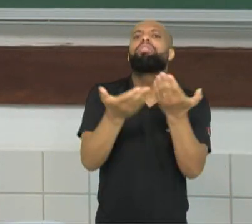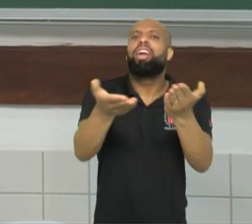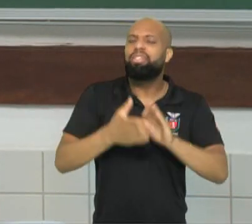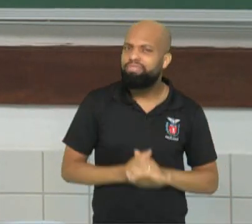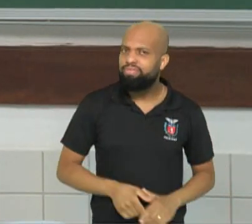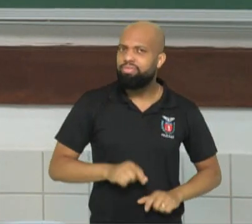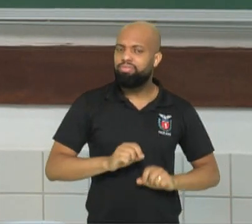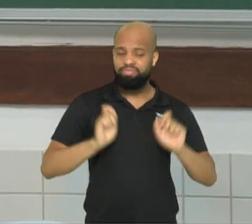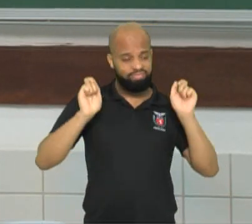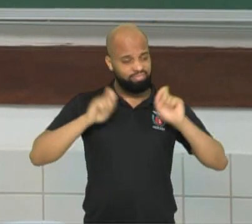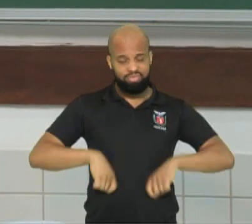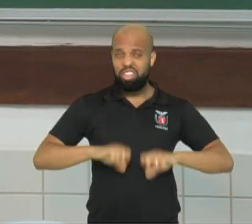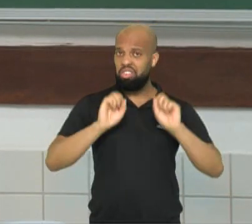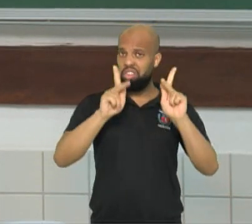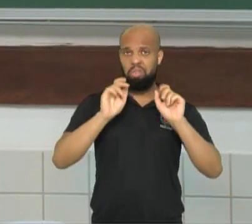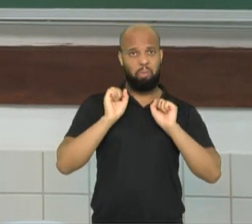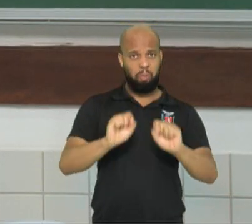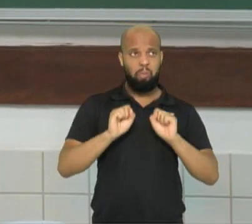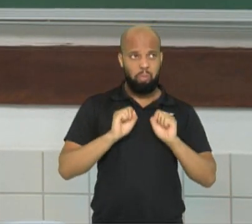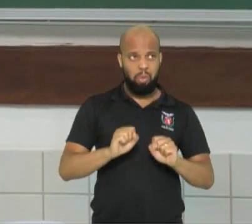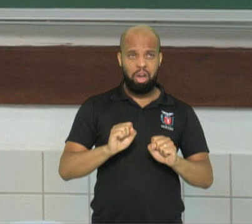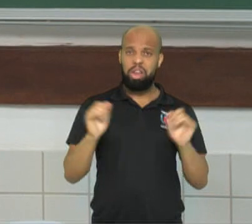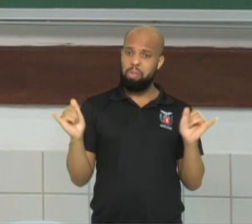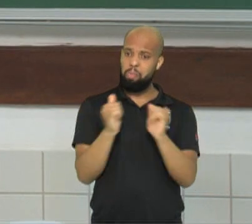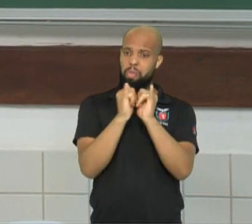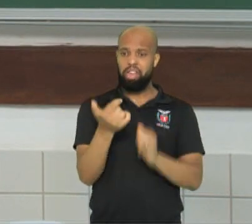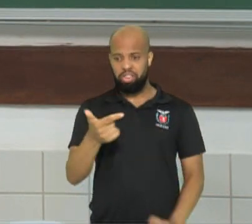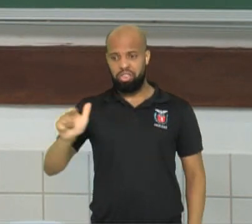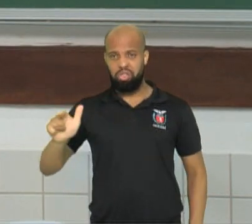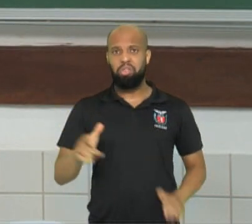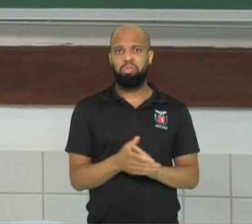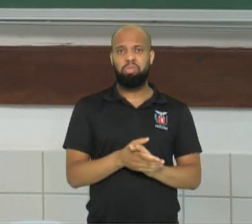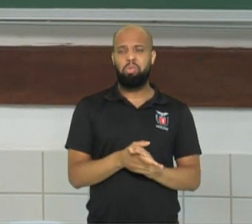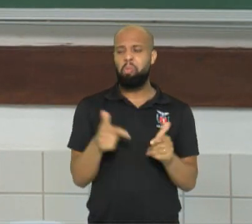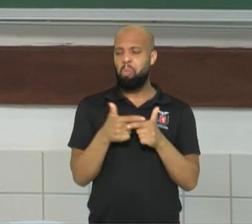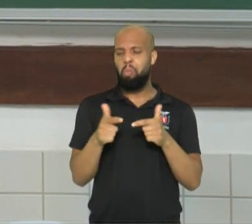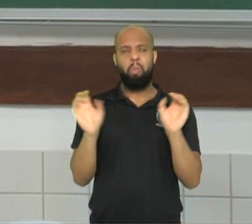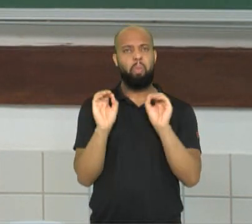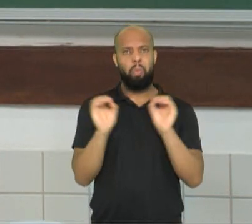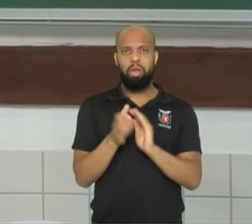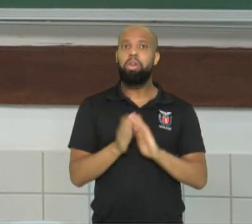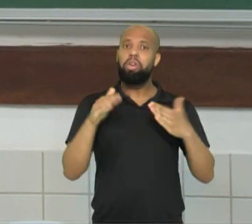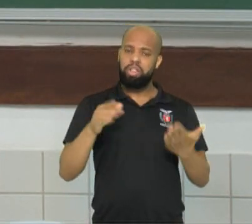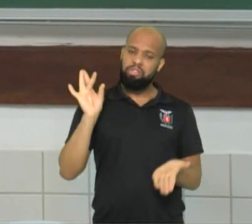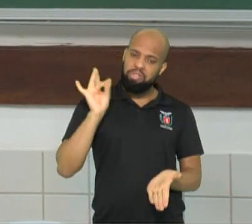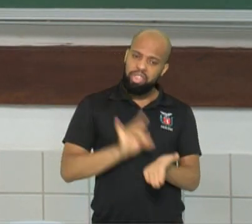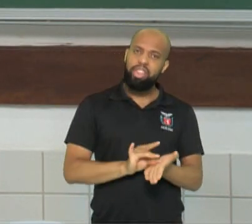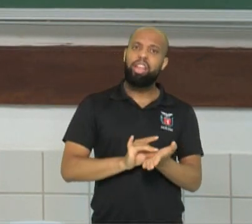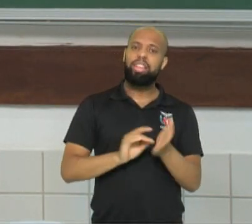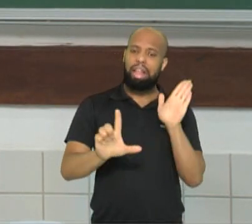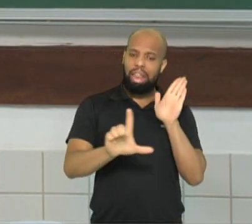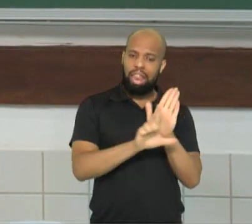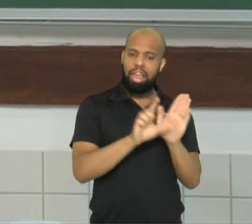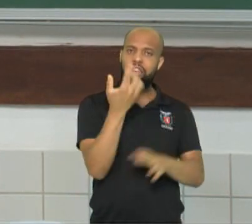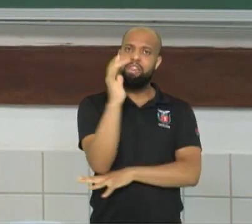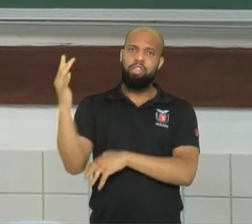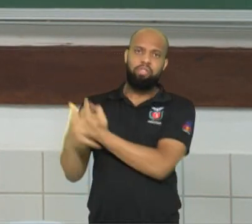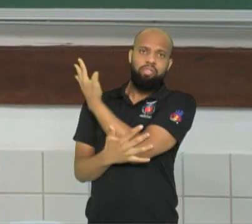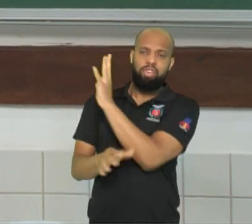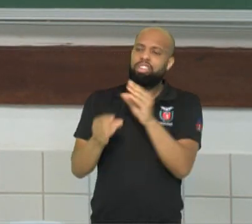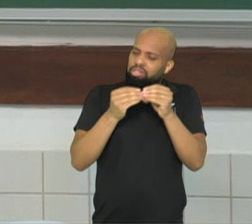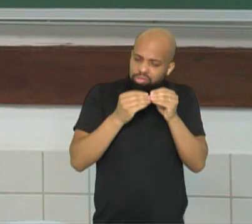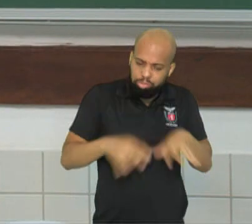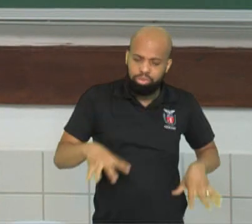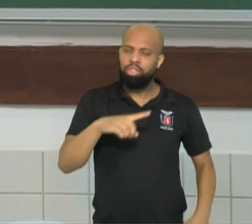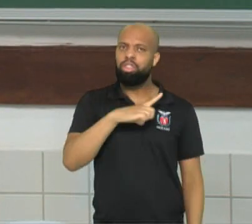pessoas? Que tudo bem. Que pode ser que seja perdoado novamente, que não dá em nada. Então, realmente, o Código Florestal, nesse sentido, prejudicou